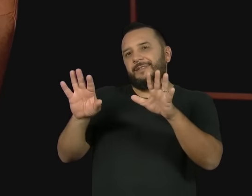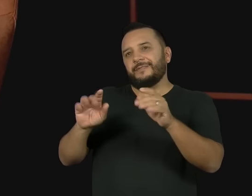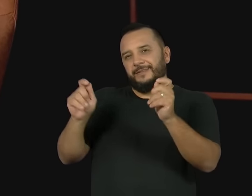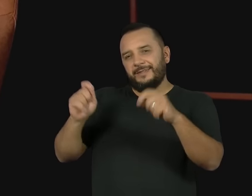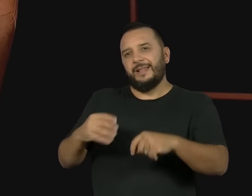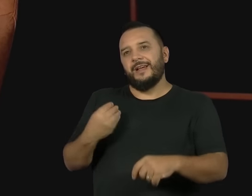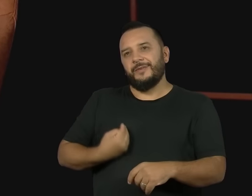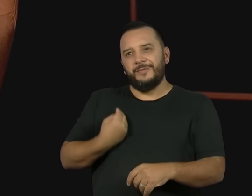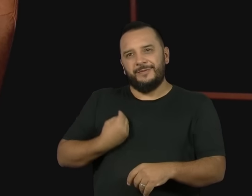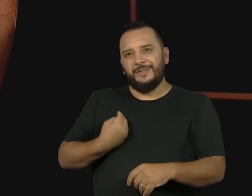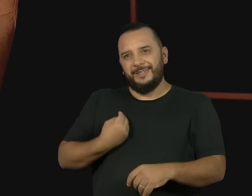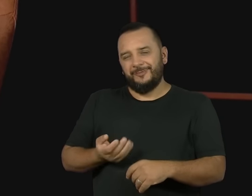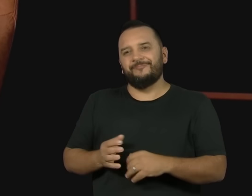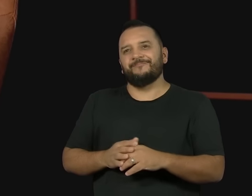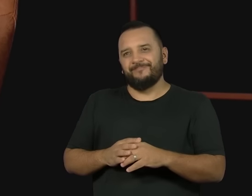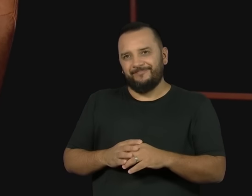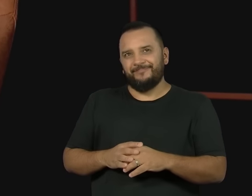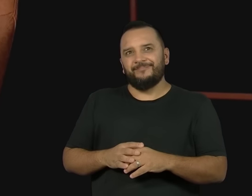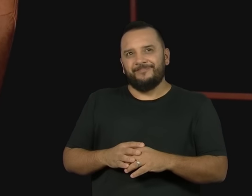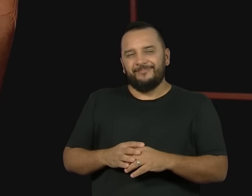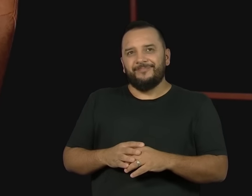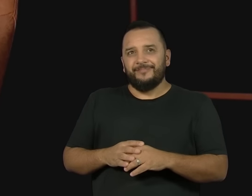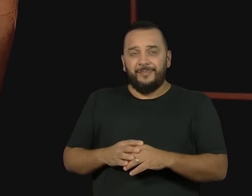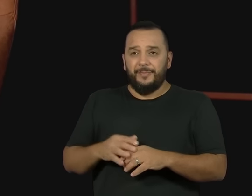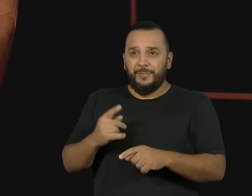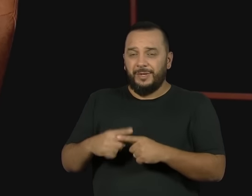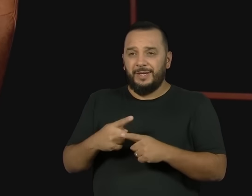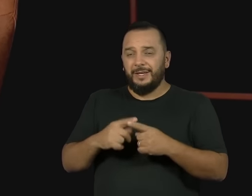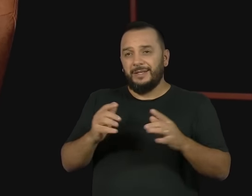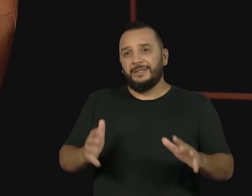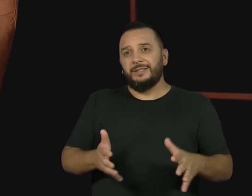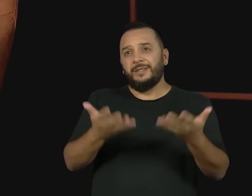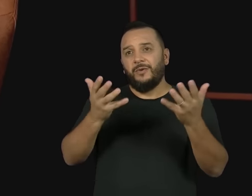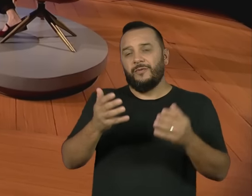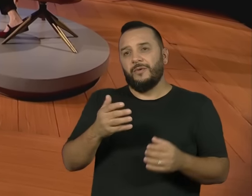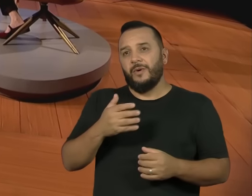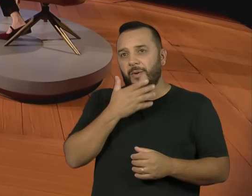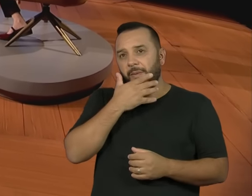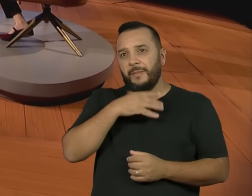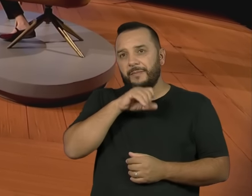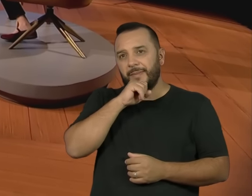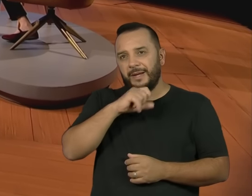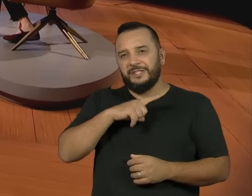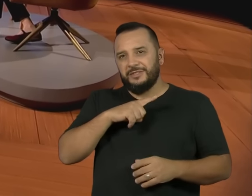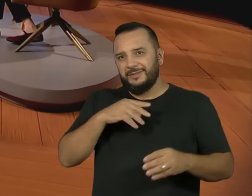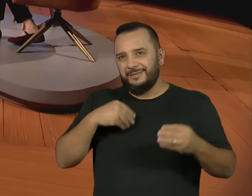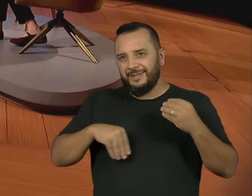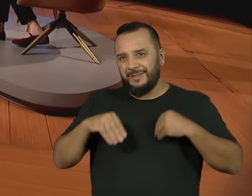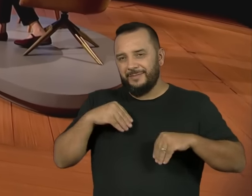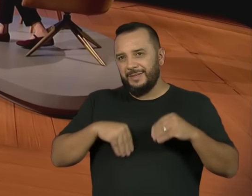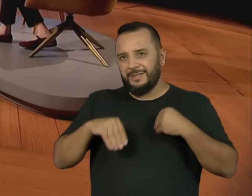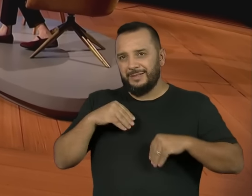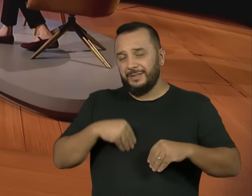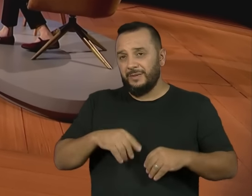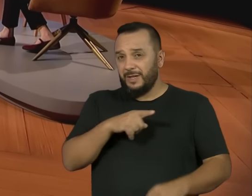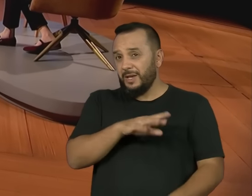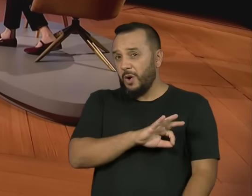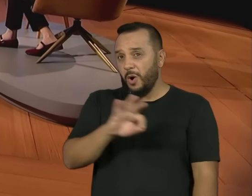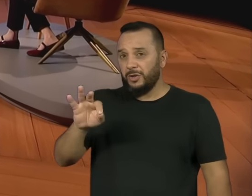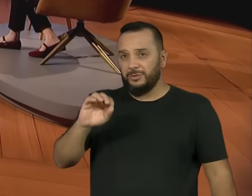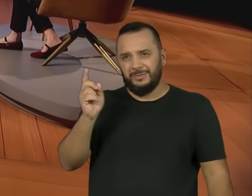sobrevivência, né? Porque entre salvar meu pai, que estava deprimidíssimo, não é que ele estava ótimo, porque ele